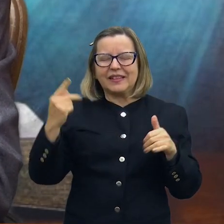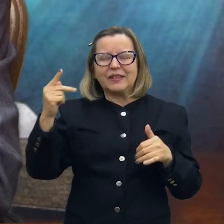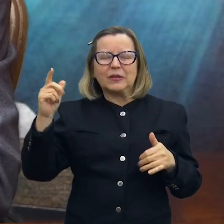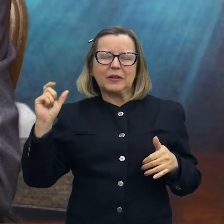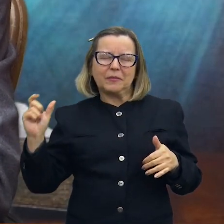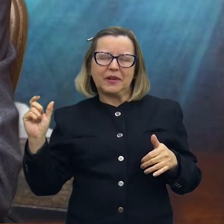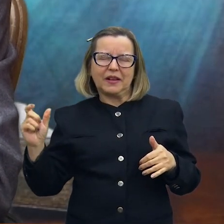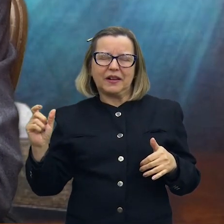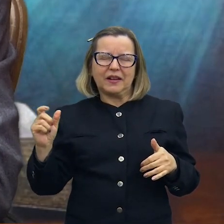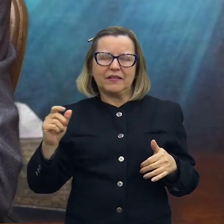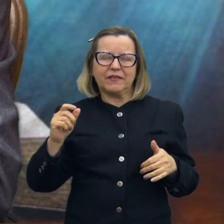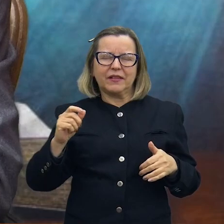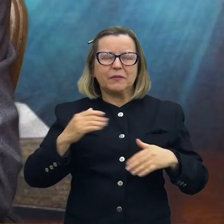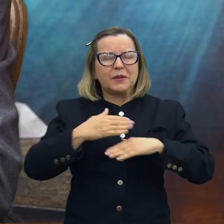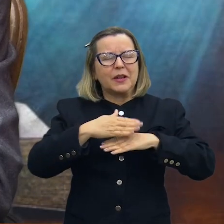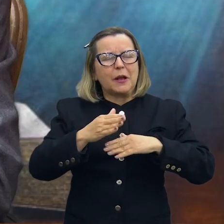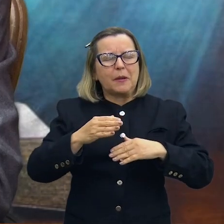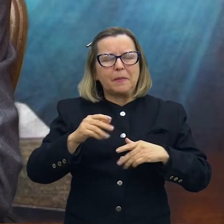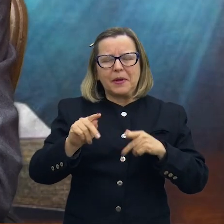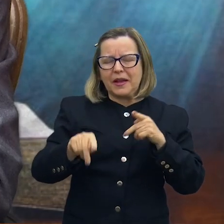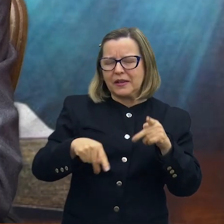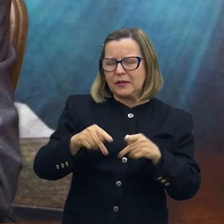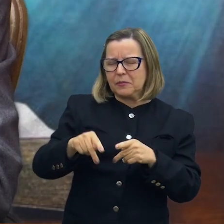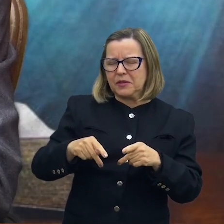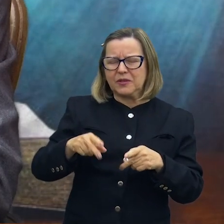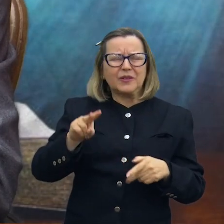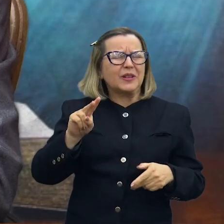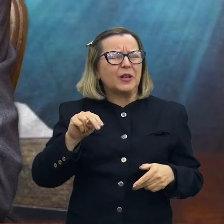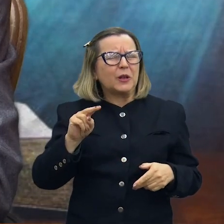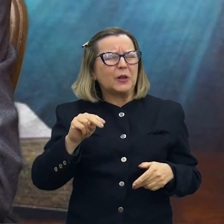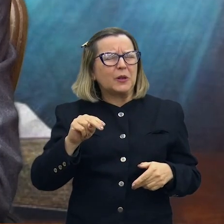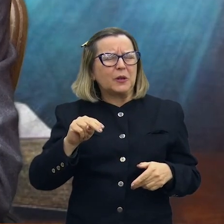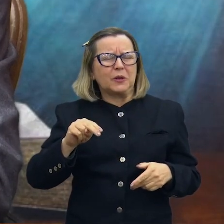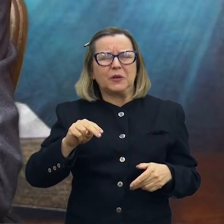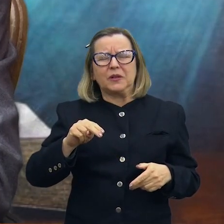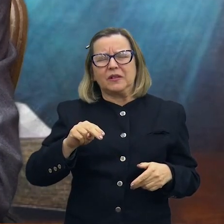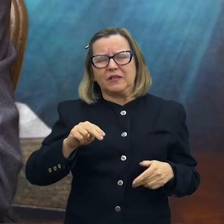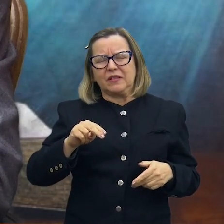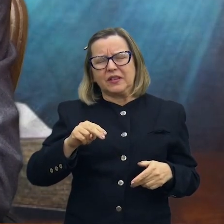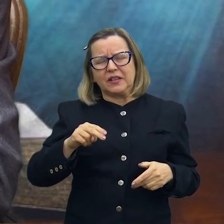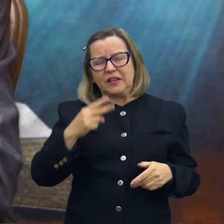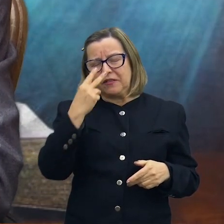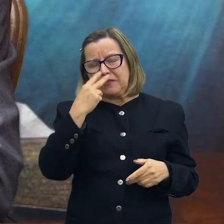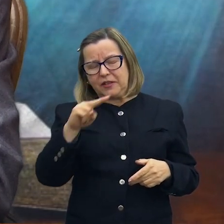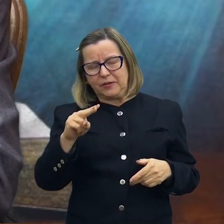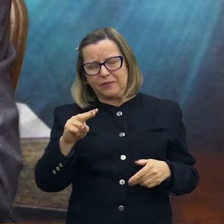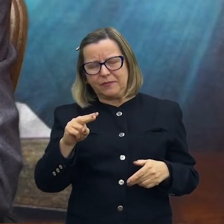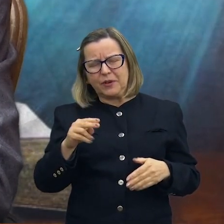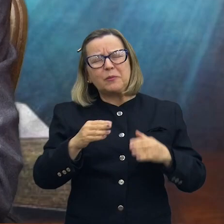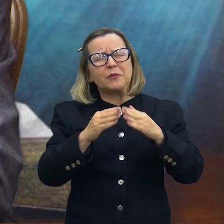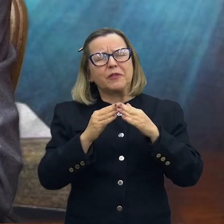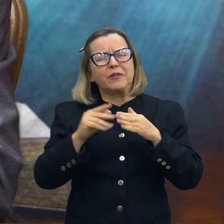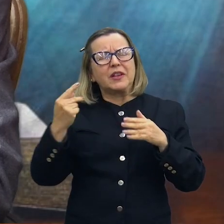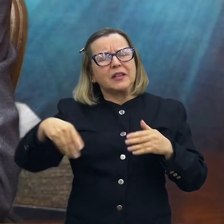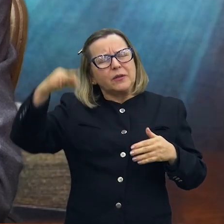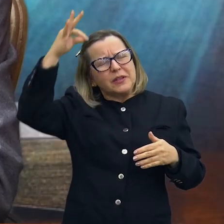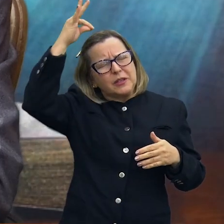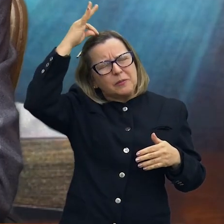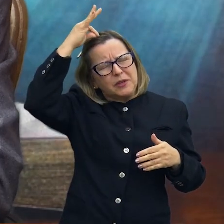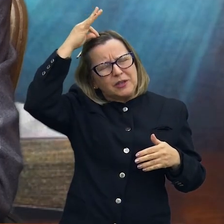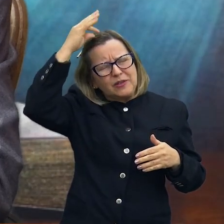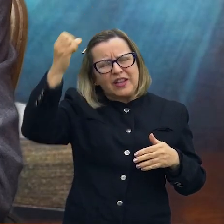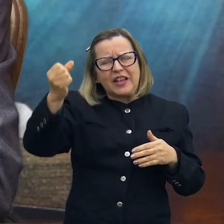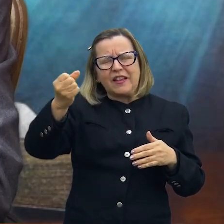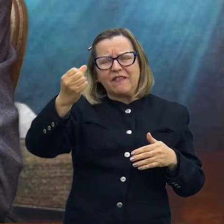proclamá-la a outras pessoas que ainda nunca a ouviram. E que o Teu Espírito venha revelar tanto a